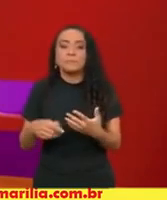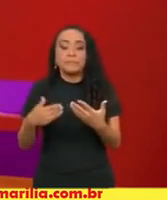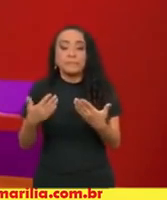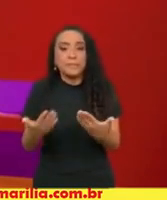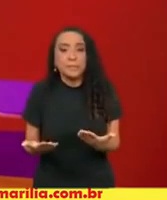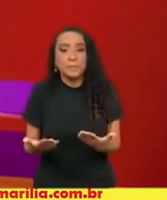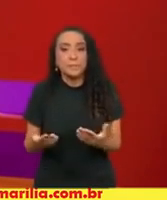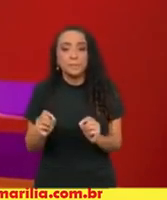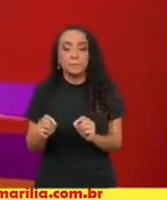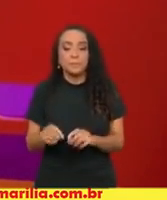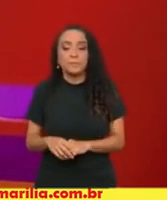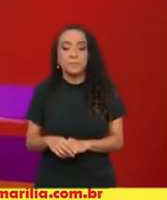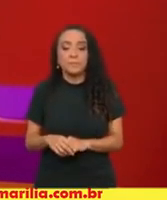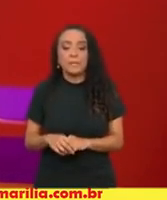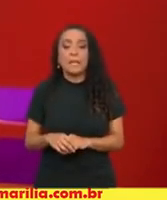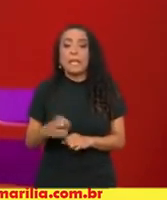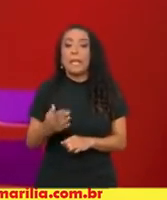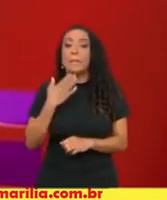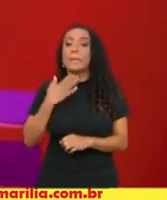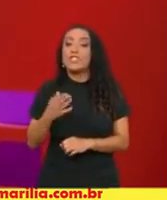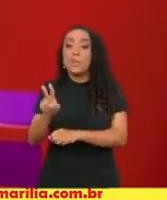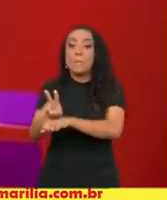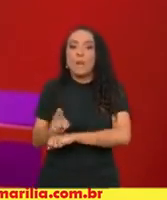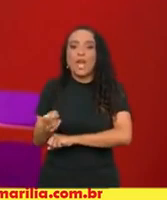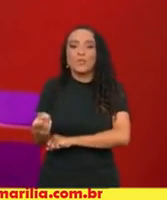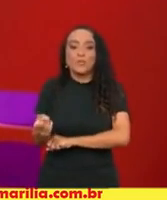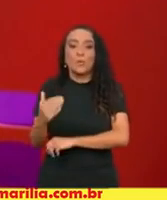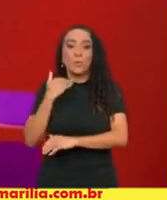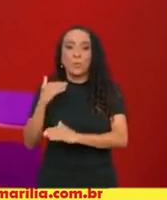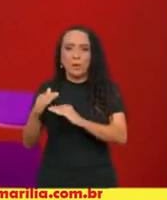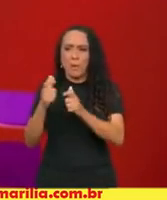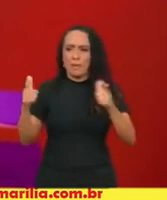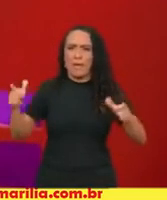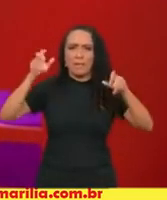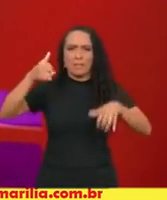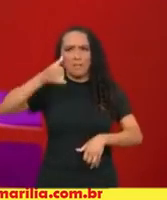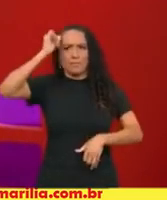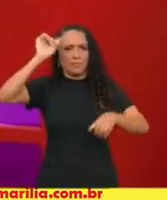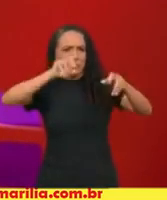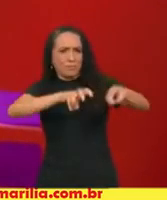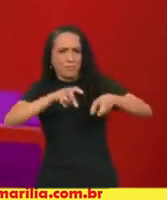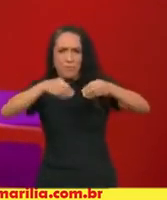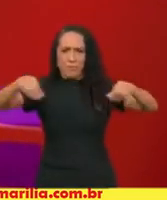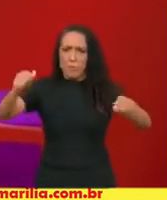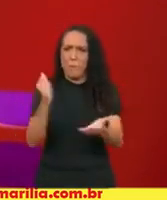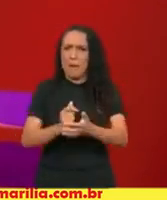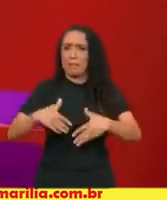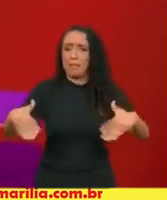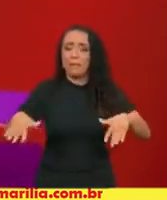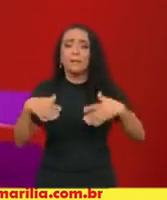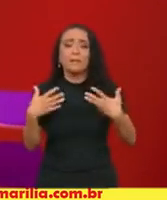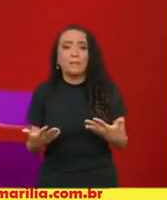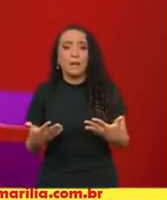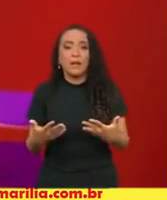né? Quer pedir um empréstimo para o Banco do Brasil? Ótimo. Para expandir a sua fazenda, para expandir a fazenda, comprar mais terra, seja lá o que for.